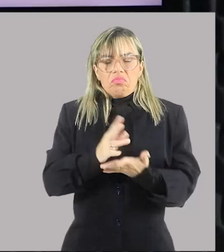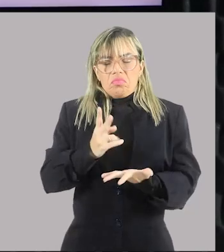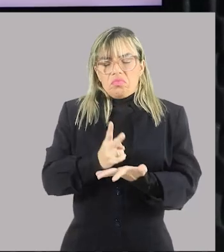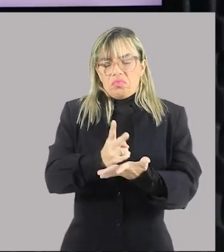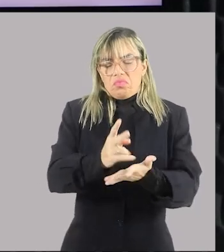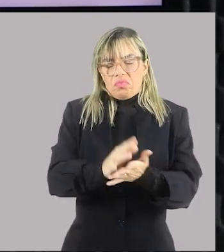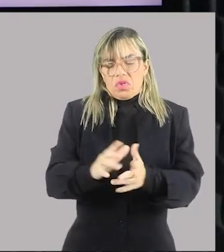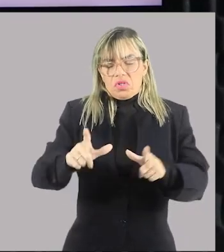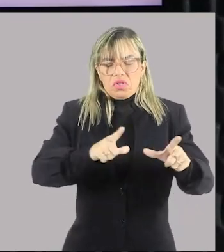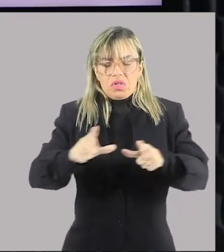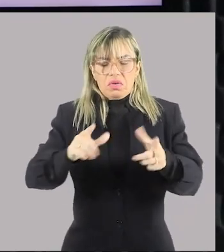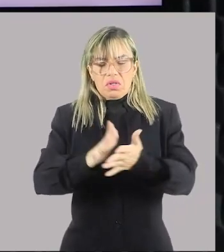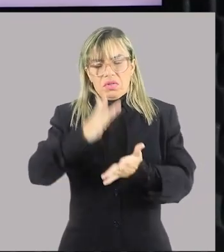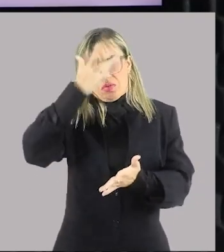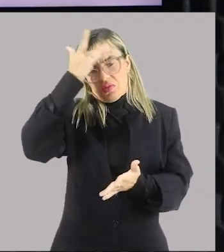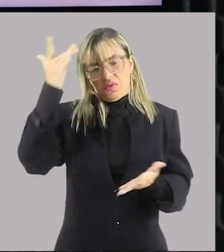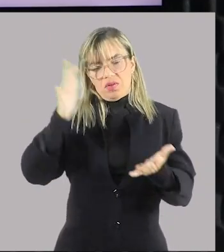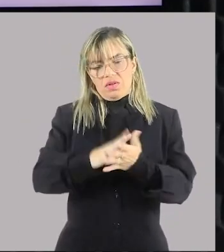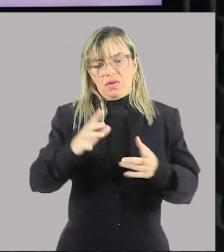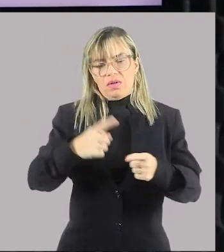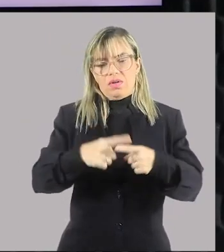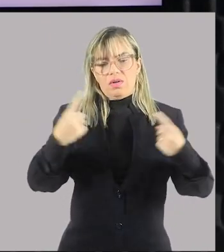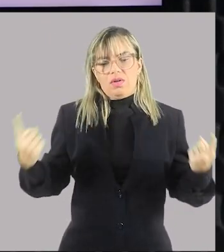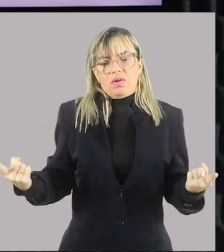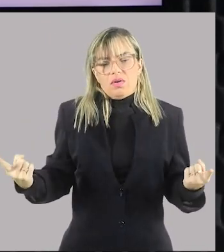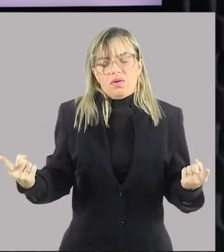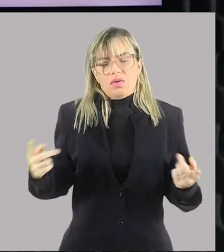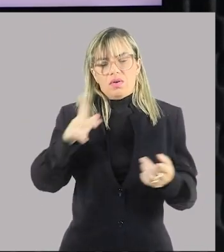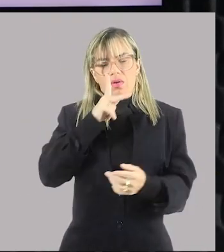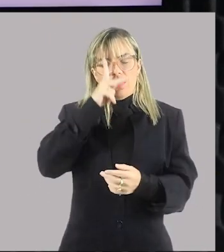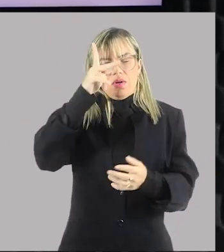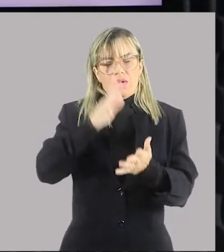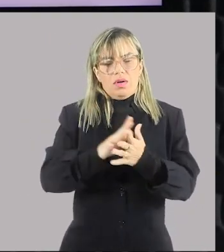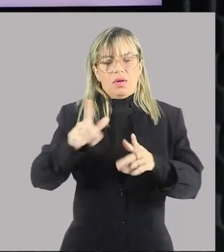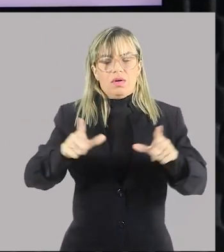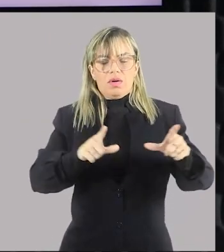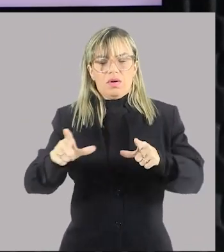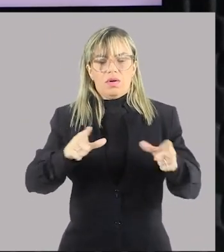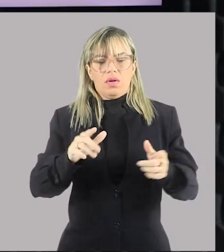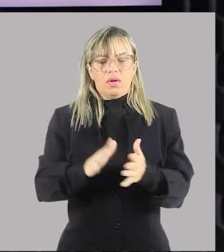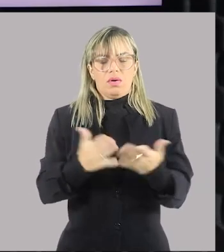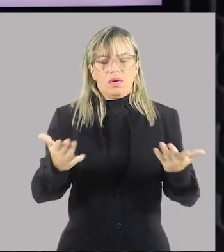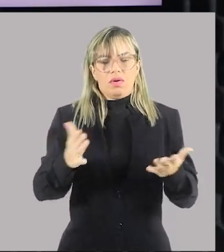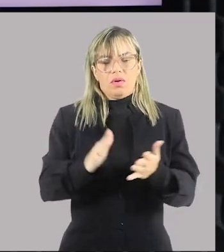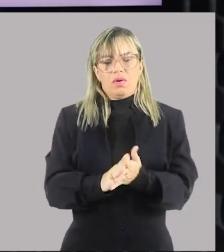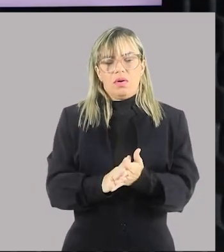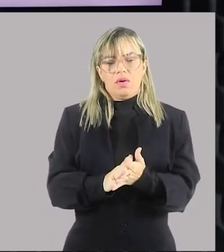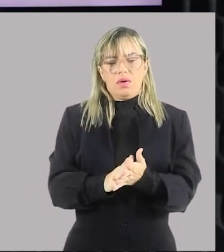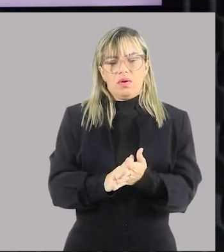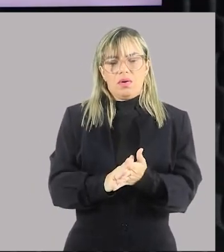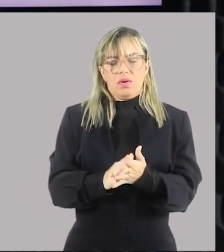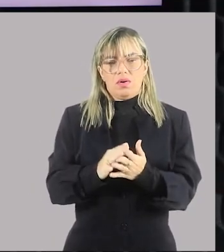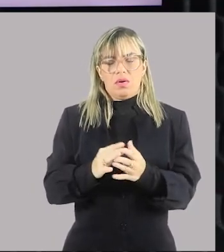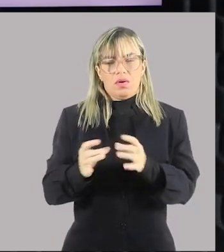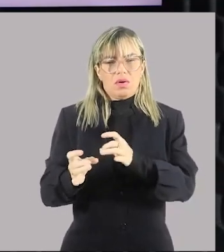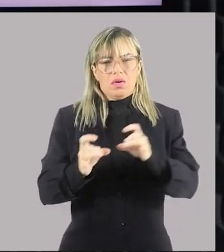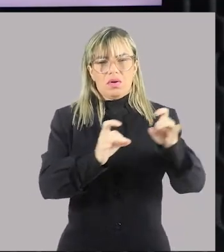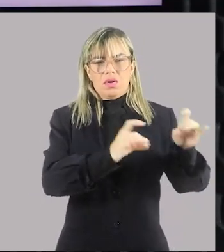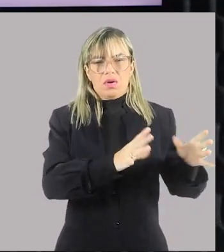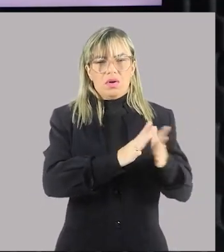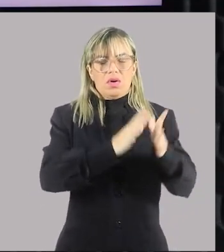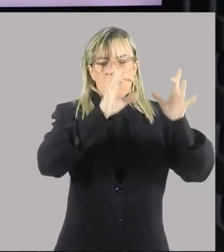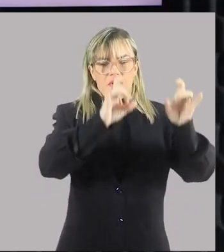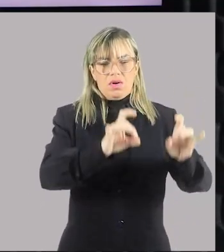força de trabalho, né? Mas que força de trabalho foi essa? Será que era uma mão de obra desprezada,